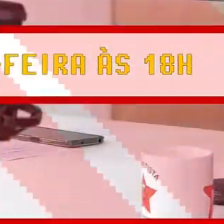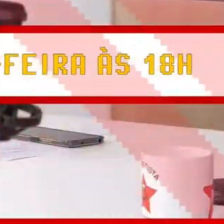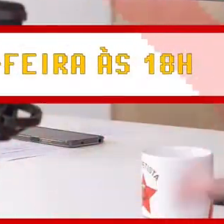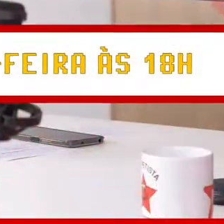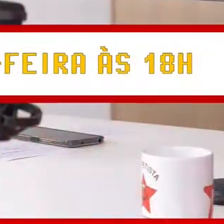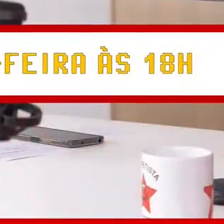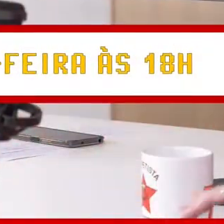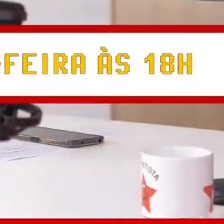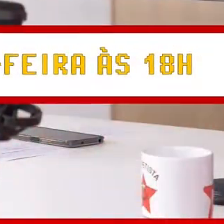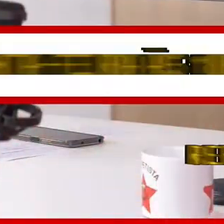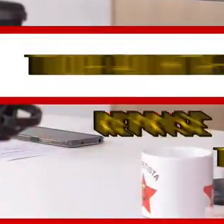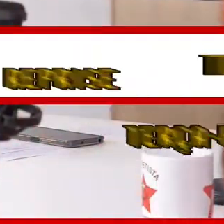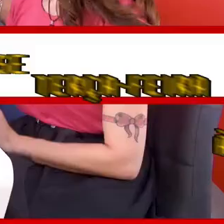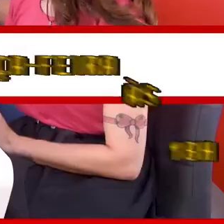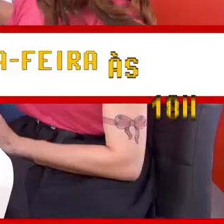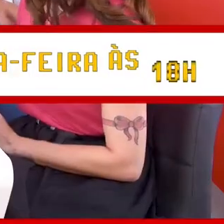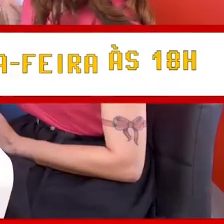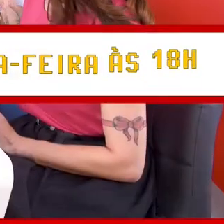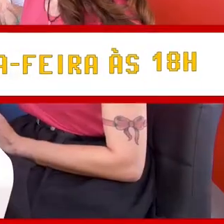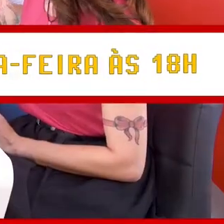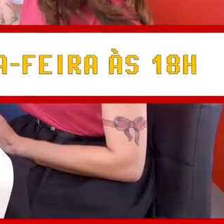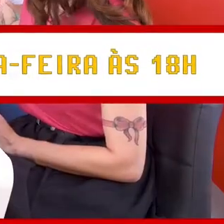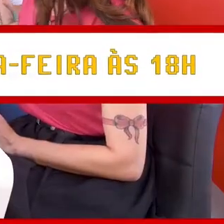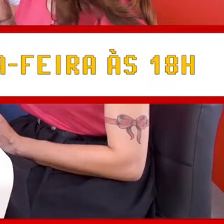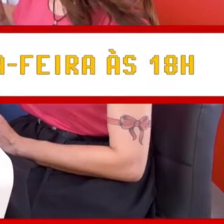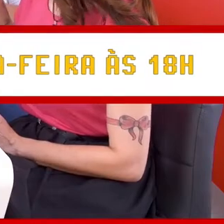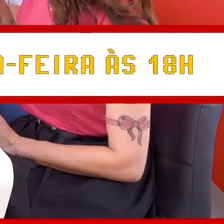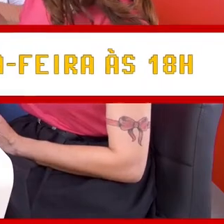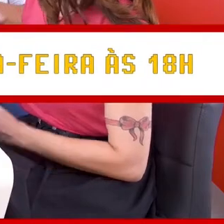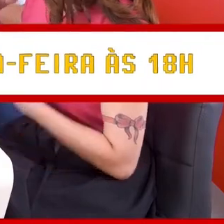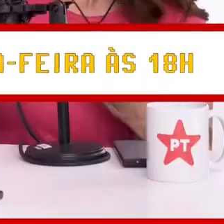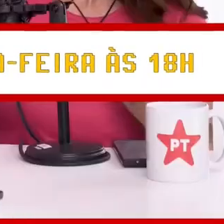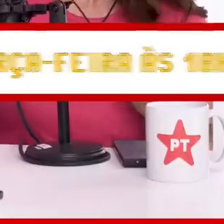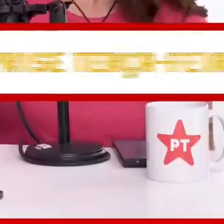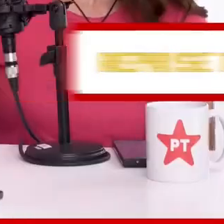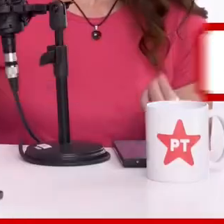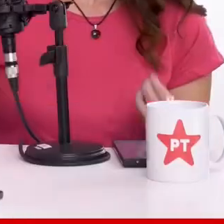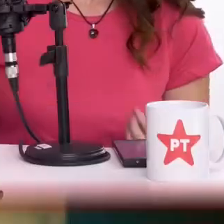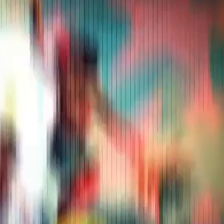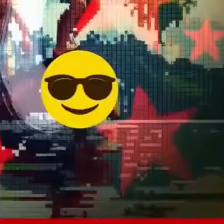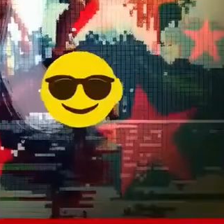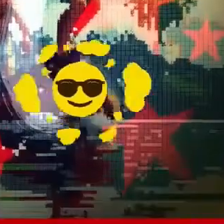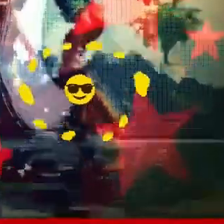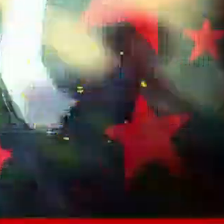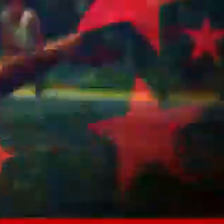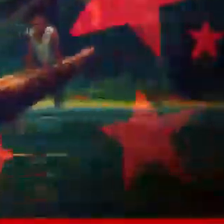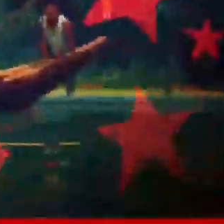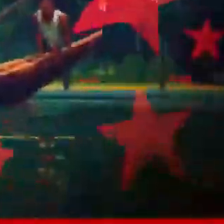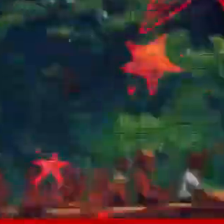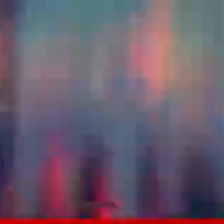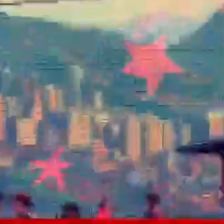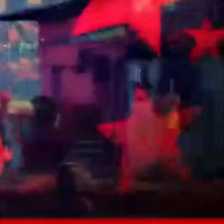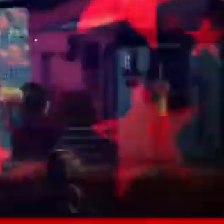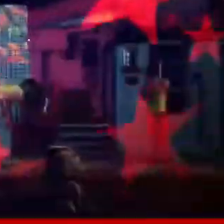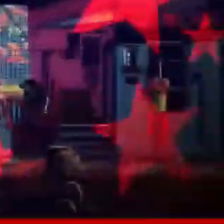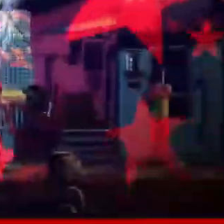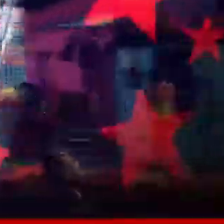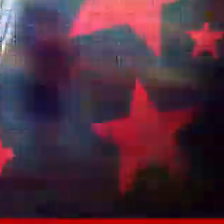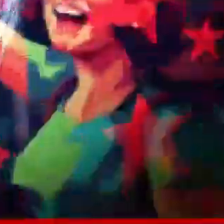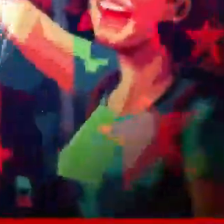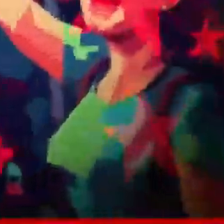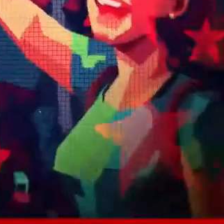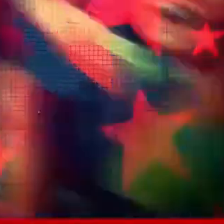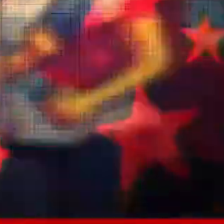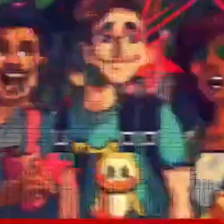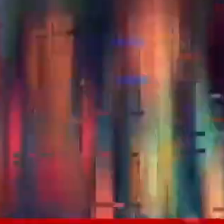às 6 da tarde. Com reprise terças também às 6. Ou a qualquer momento na sua plataforma de